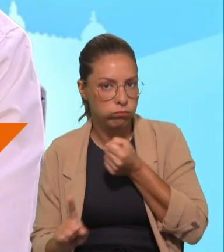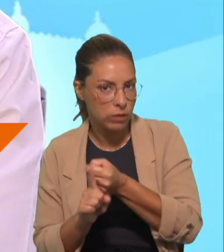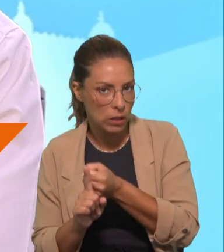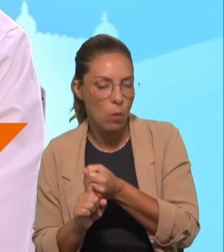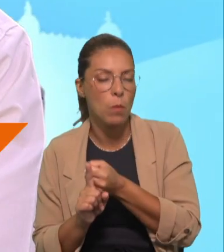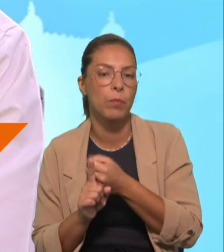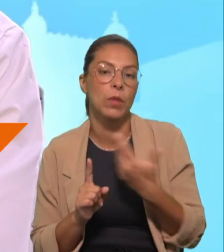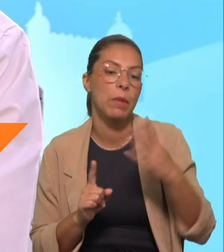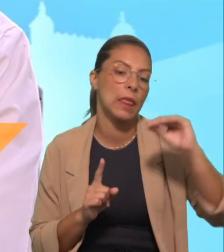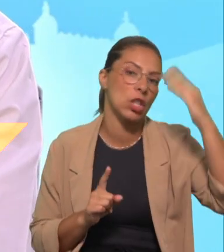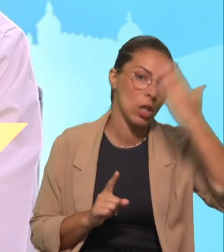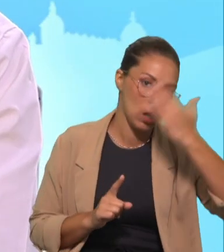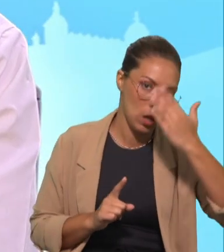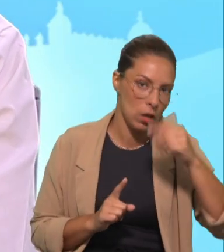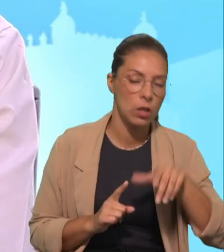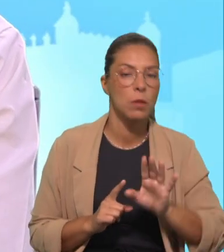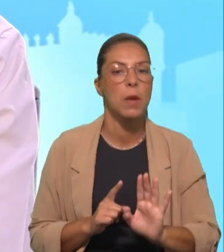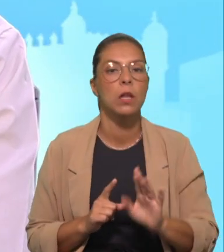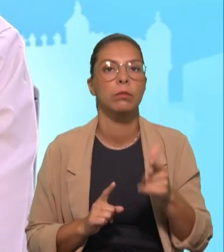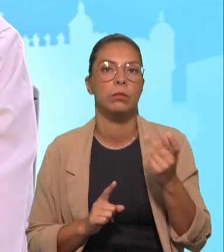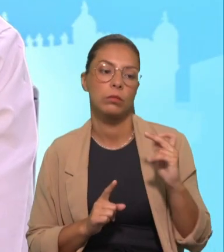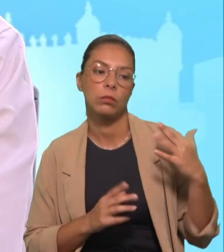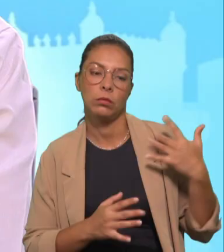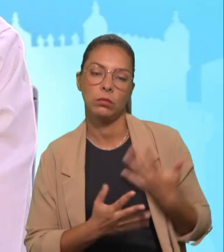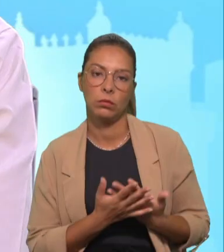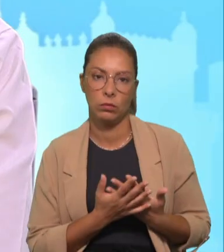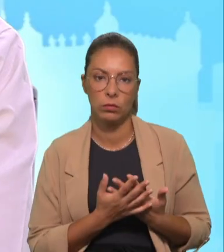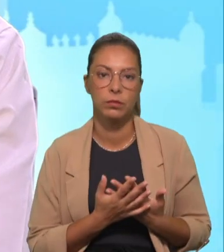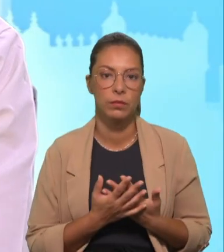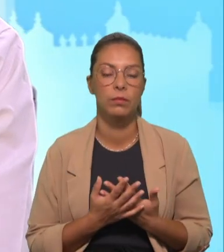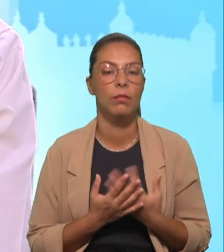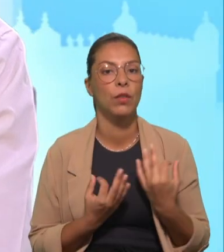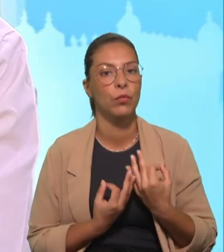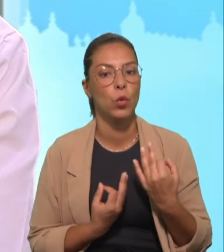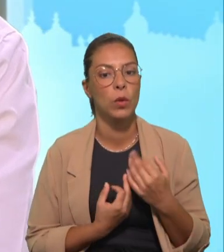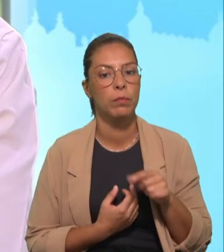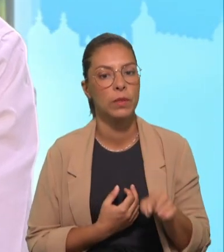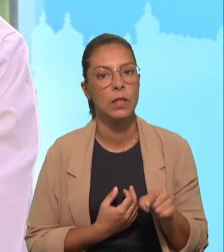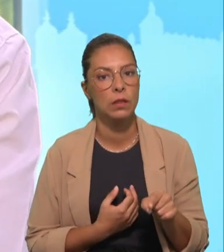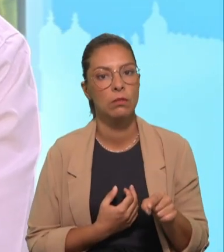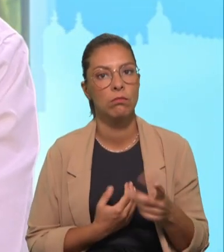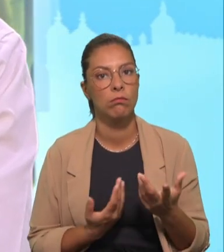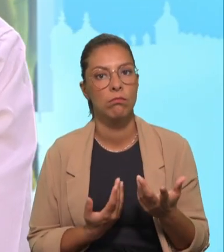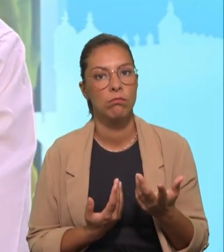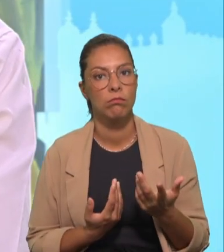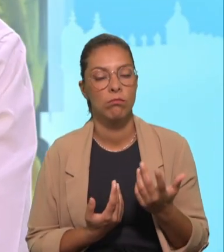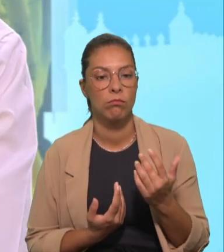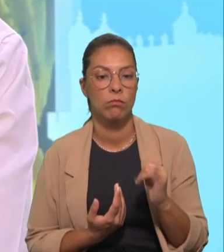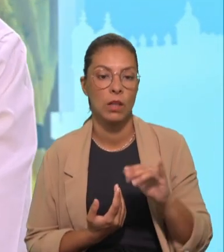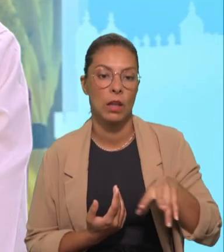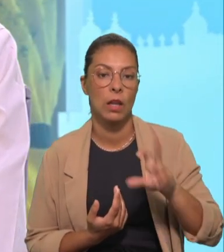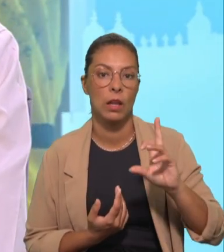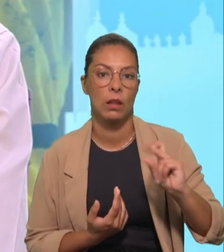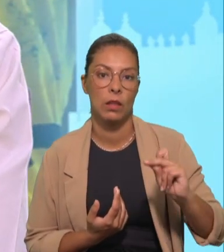10 dias. Durante alguns anos tivemos também, paralelamente, aquilo que nós chamávamos o Intra-Rail Missionário, que era um